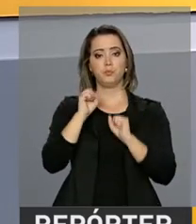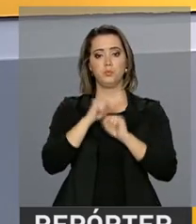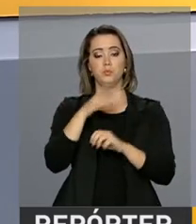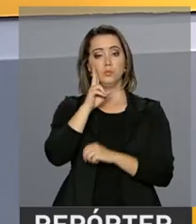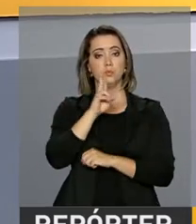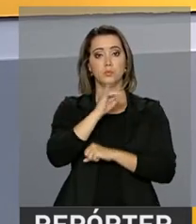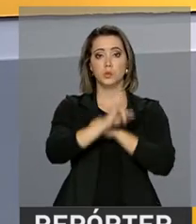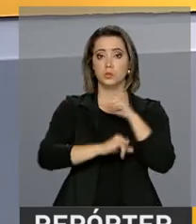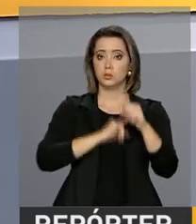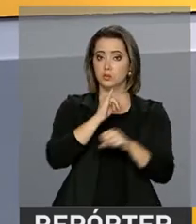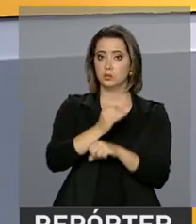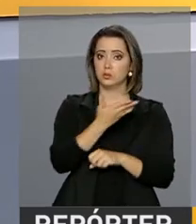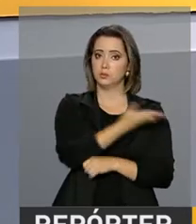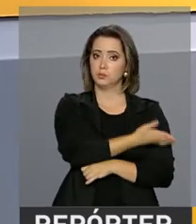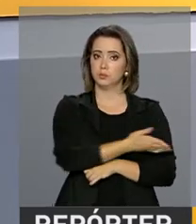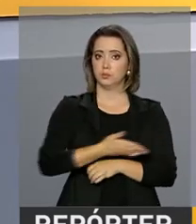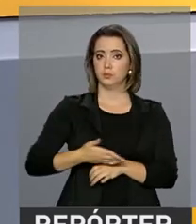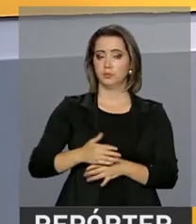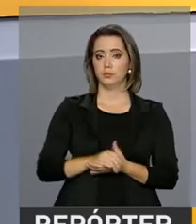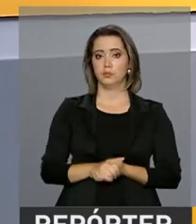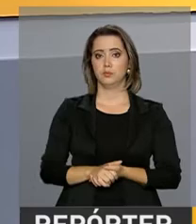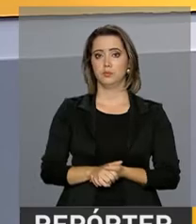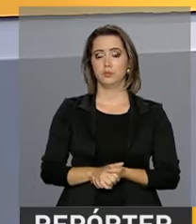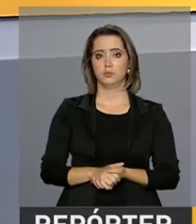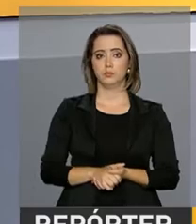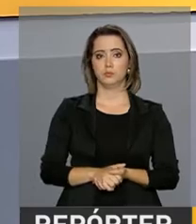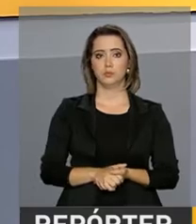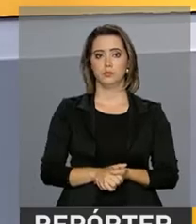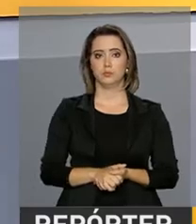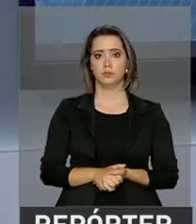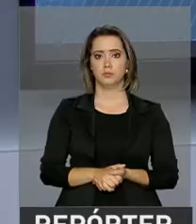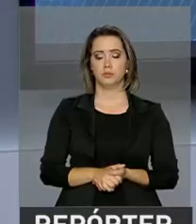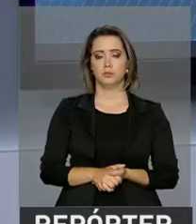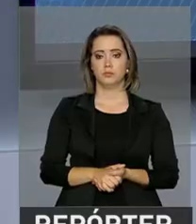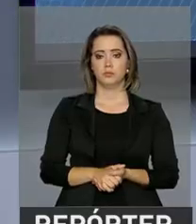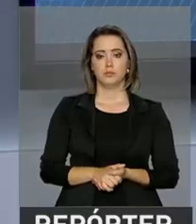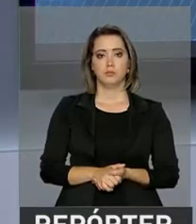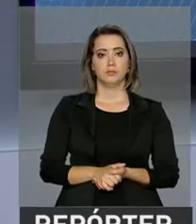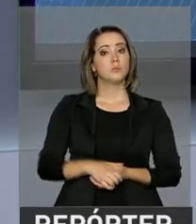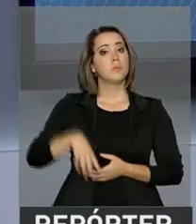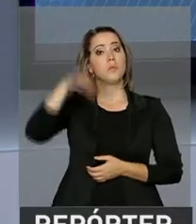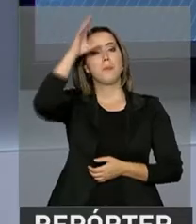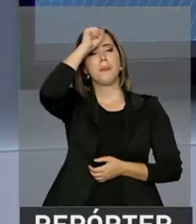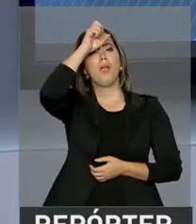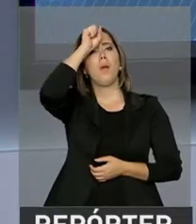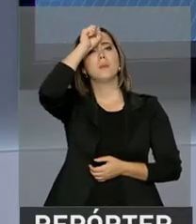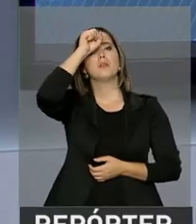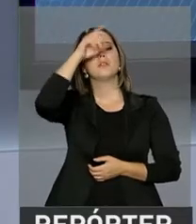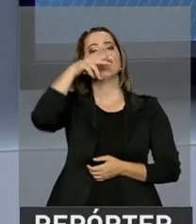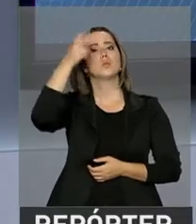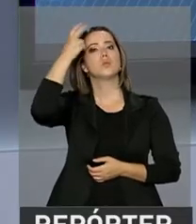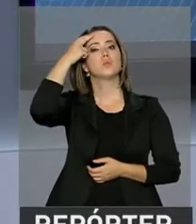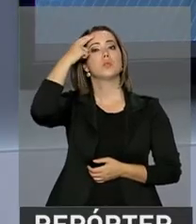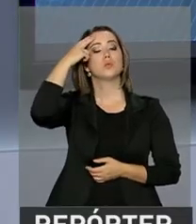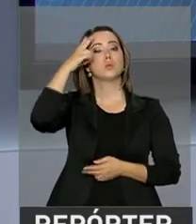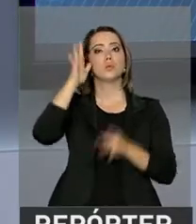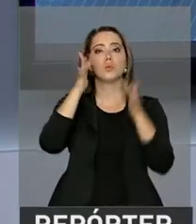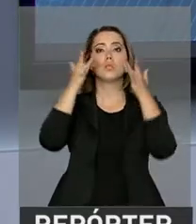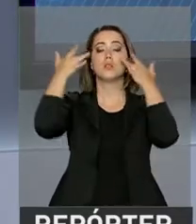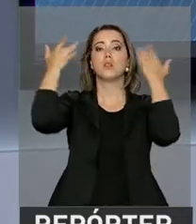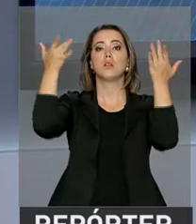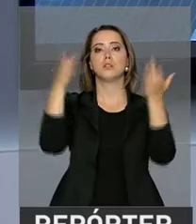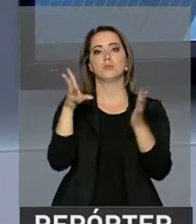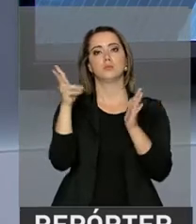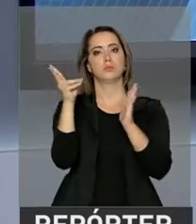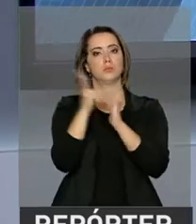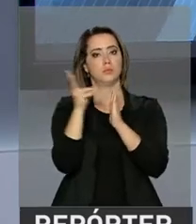Arquivo Nacional estão na página da instituição na internet. Aprender sobre a cultura e arte indígena. Na